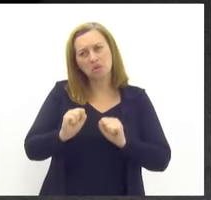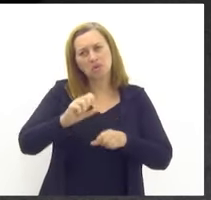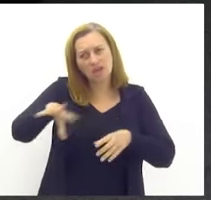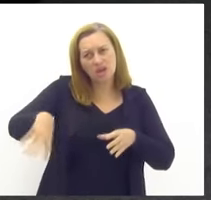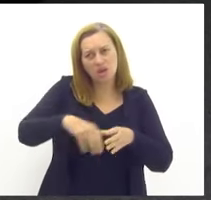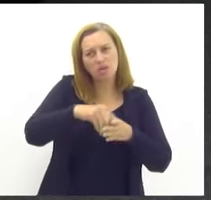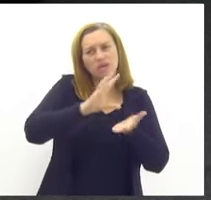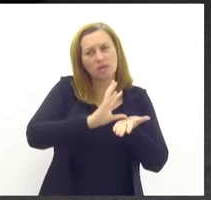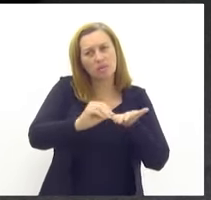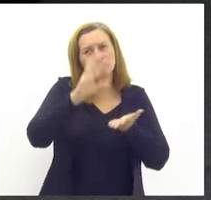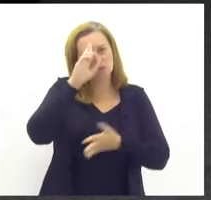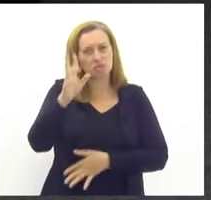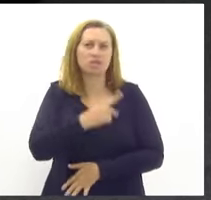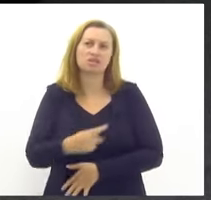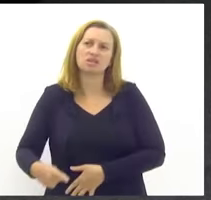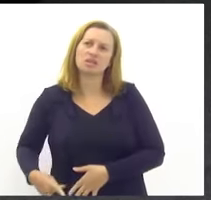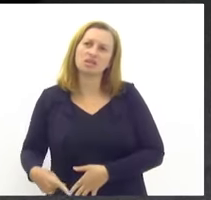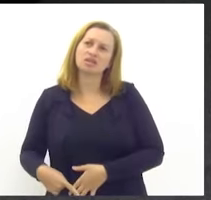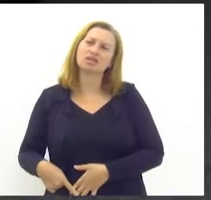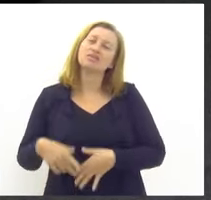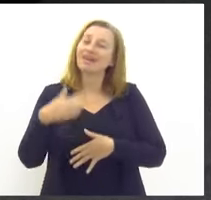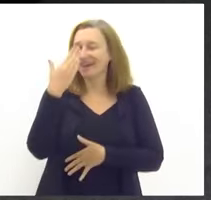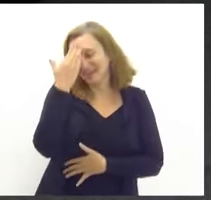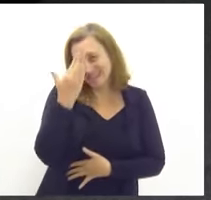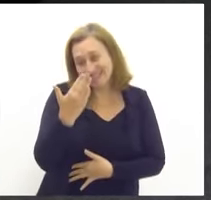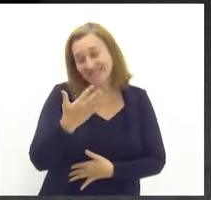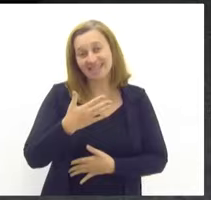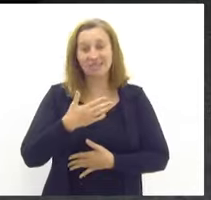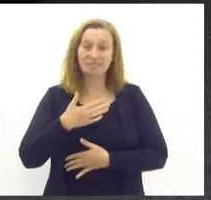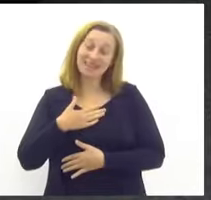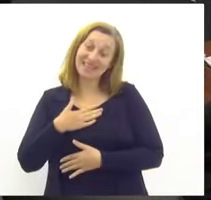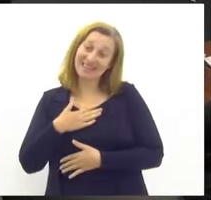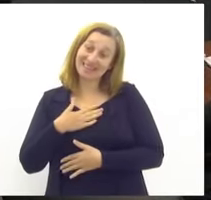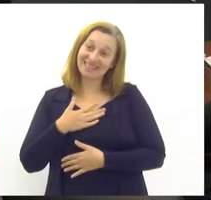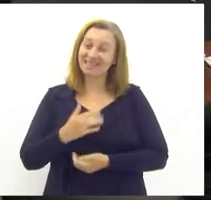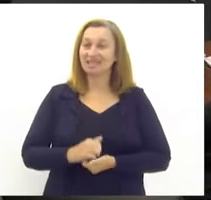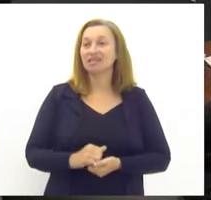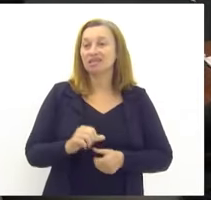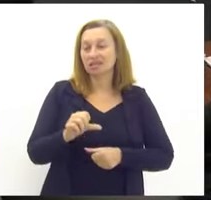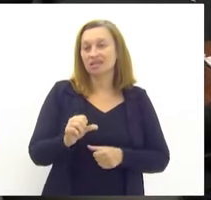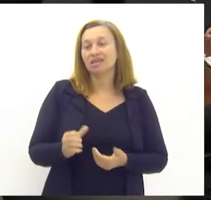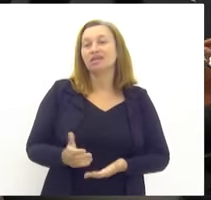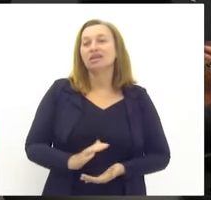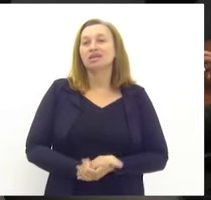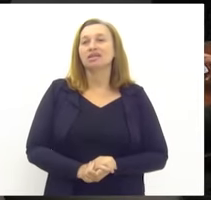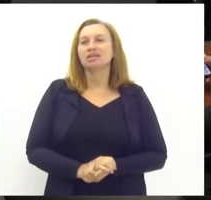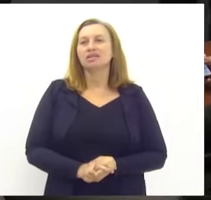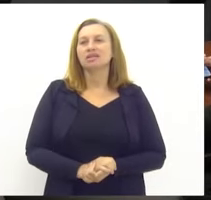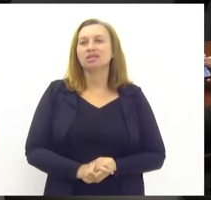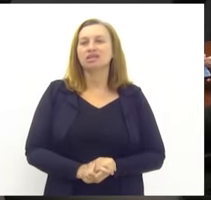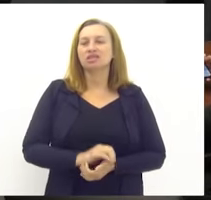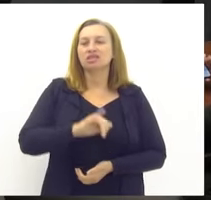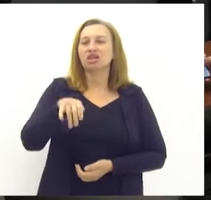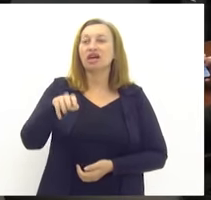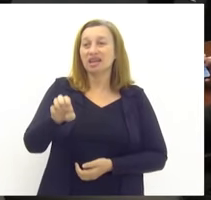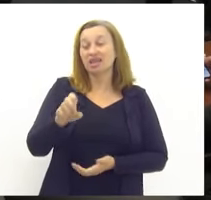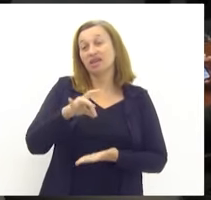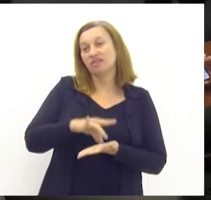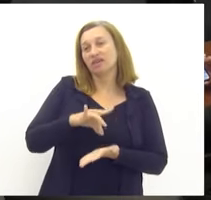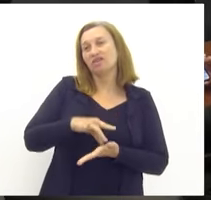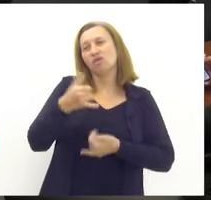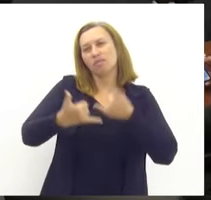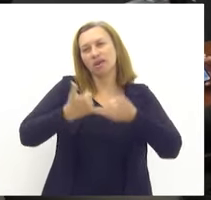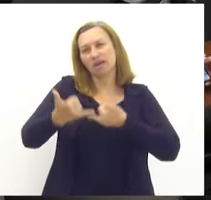pauta Presidente ficaria muitíssimo agradecida deixa com a gente de jarade foi